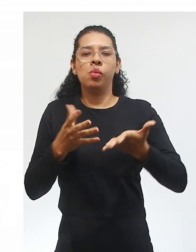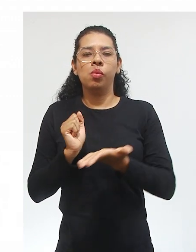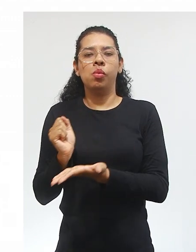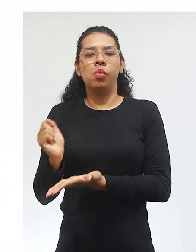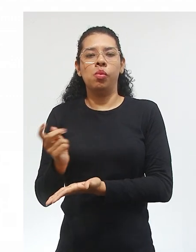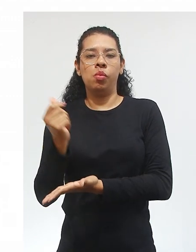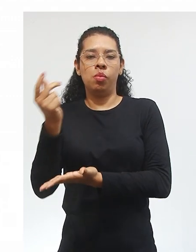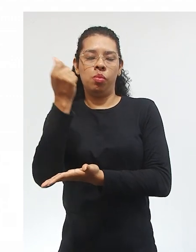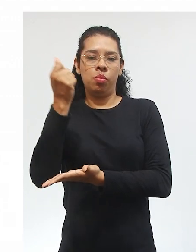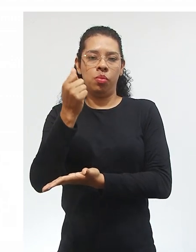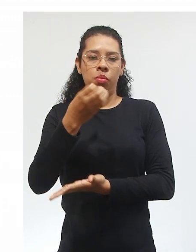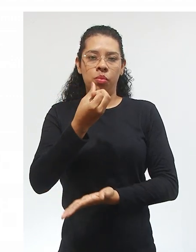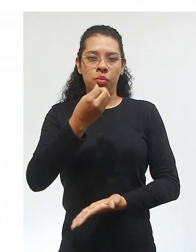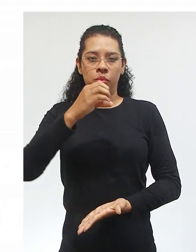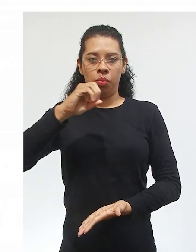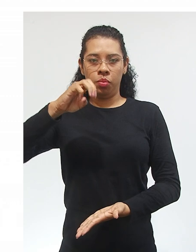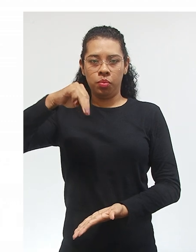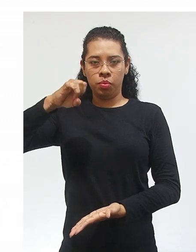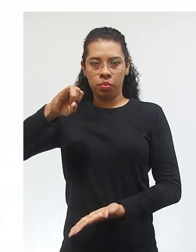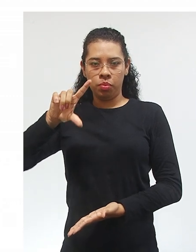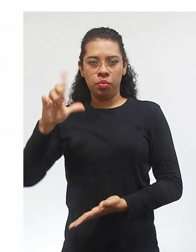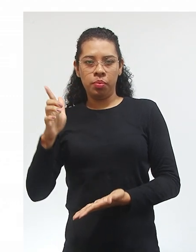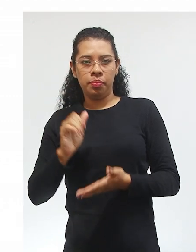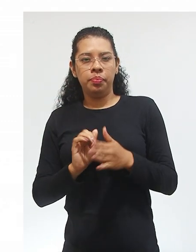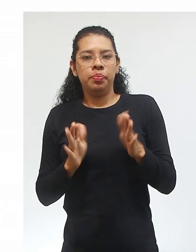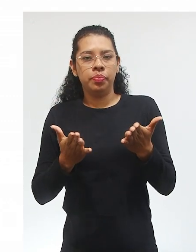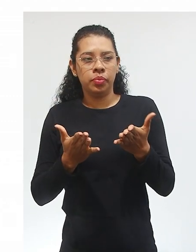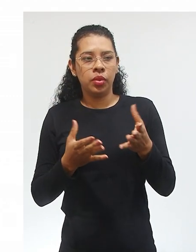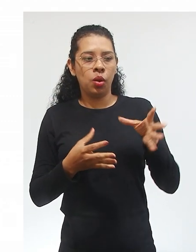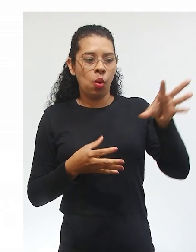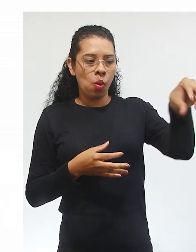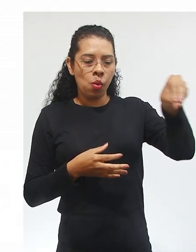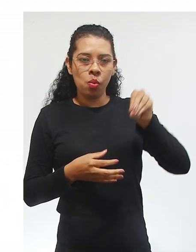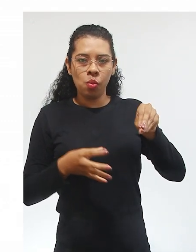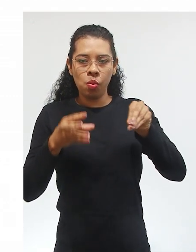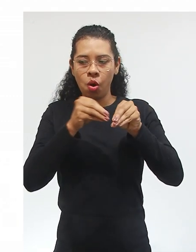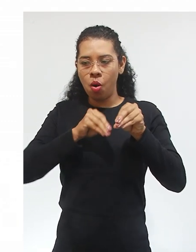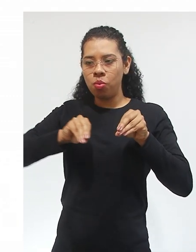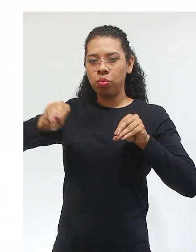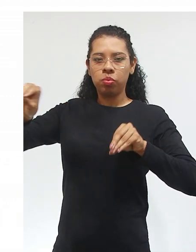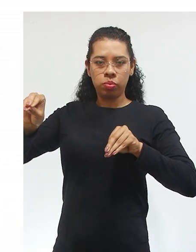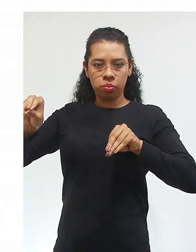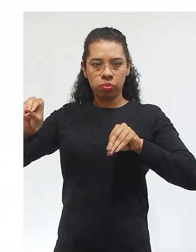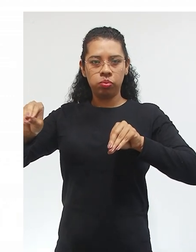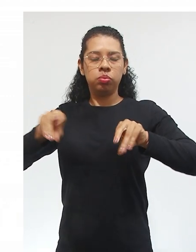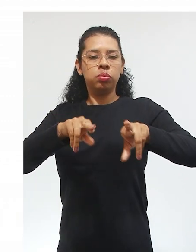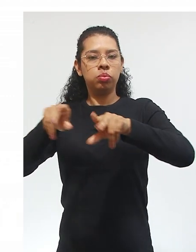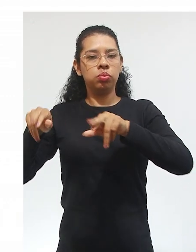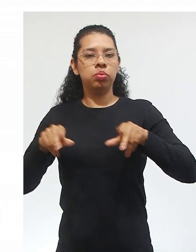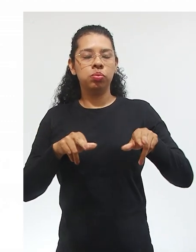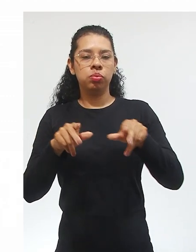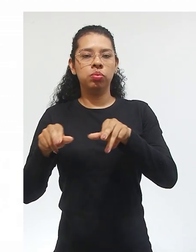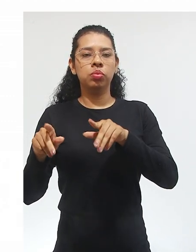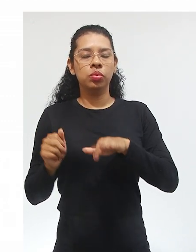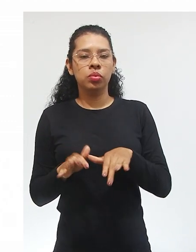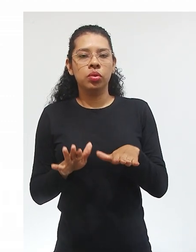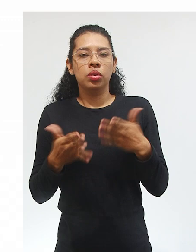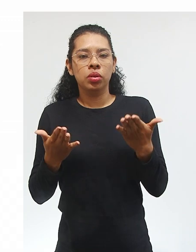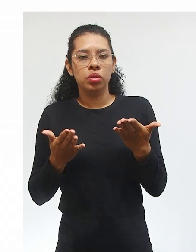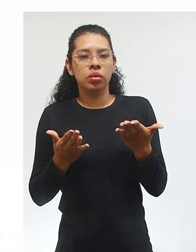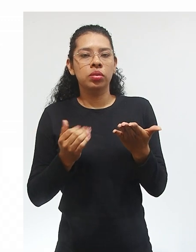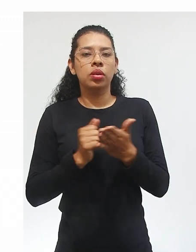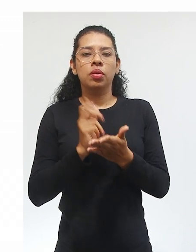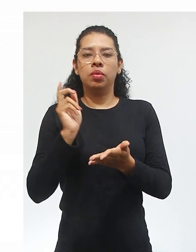só para lembrar, aí foi feito esse lançamento, né? Eu comprei ali Vendi a mercadoria por 60, então,